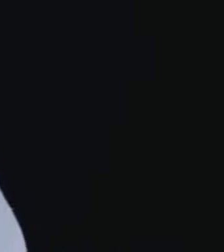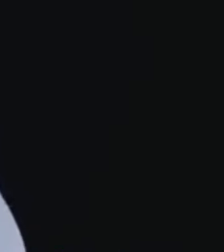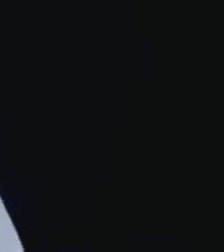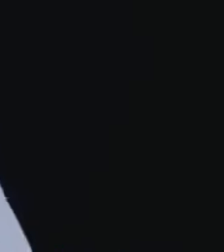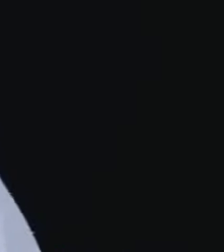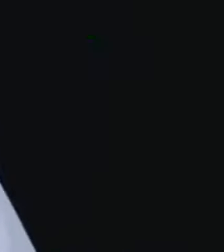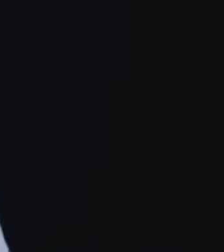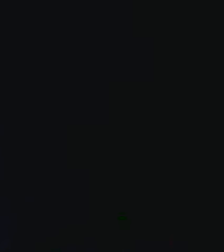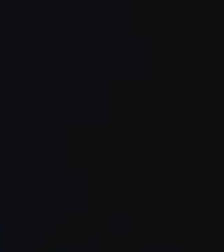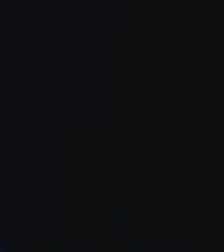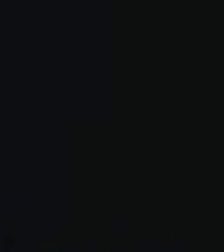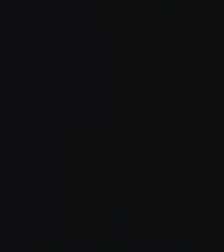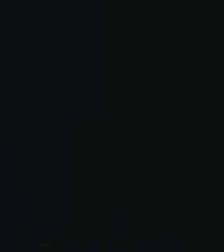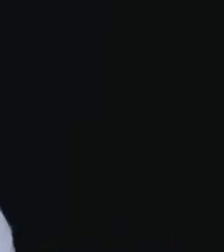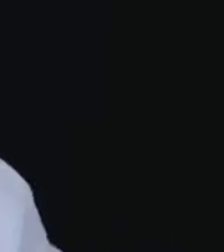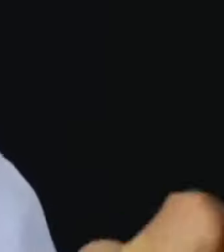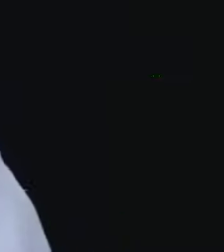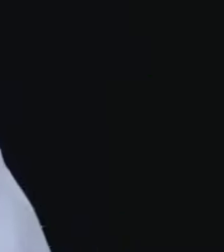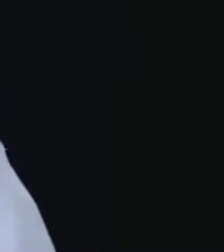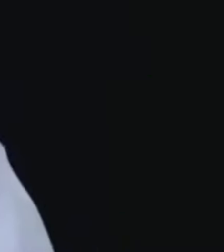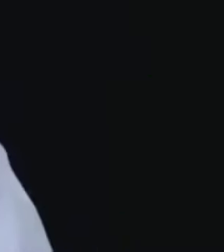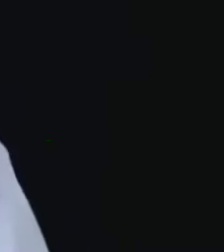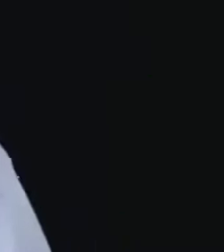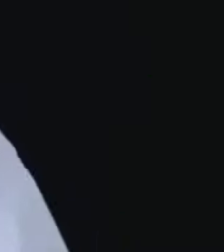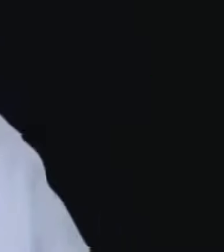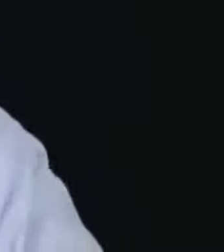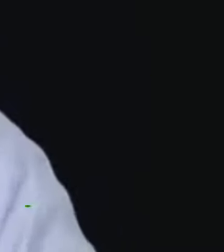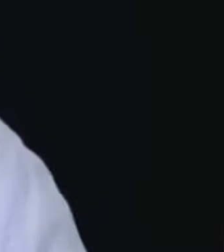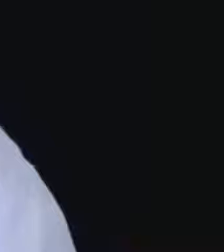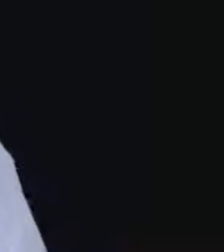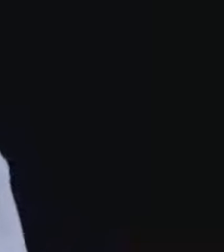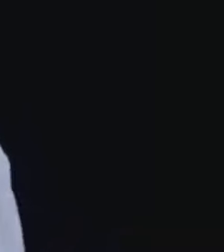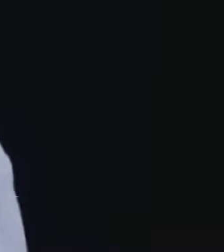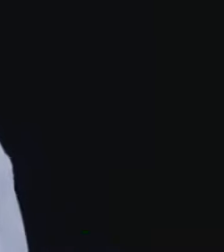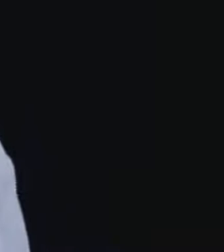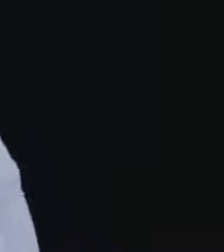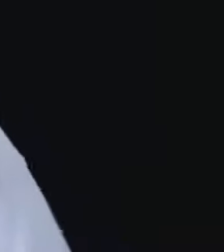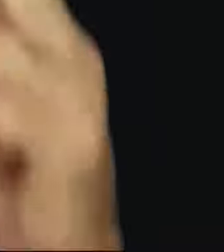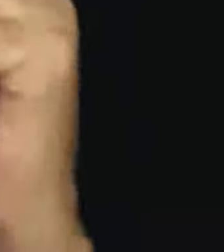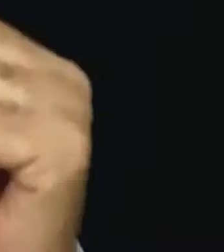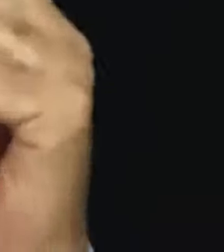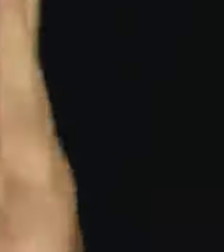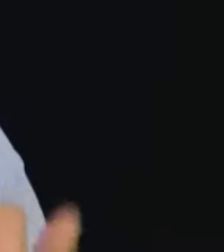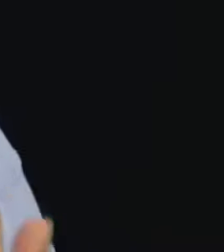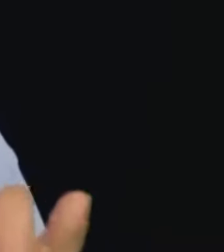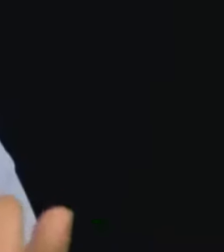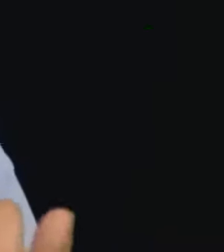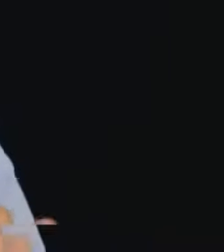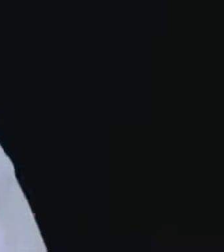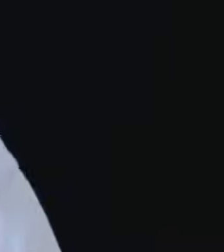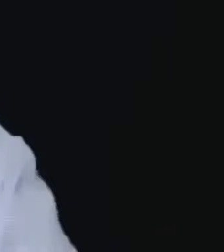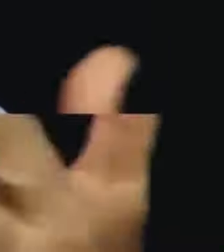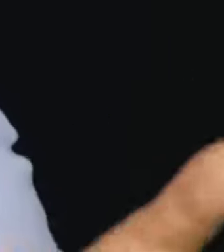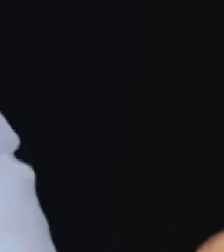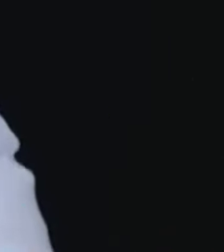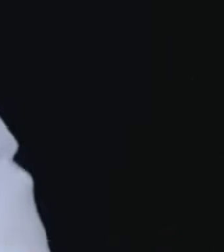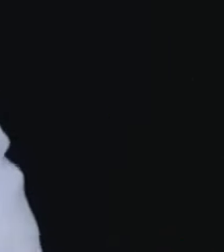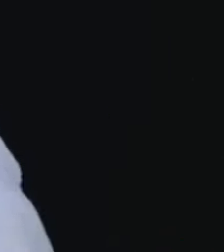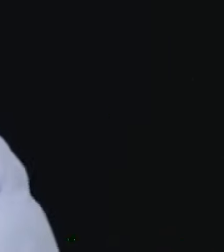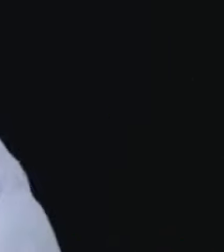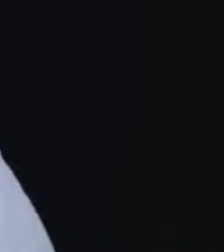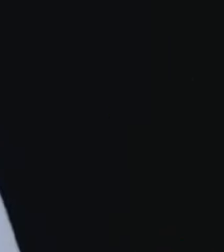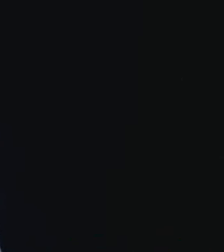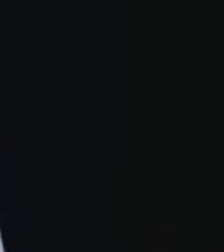de que, em terras macunaímicas, o crime é tolerado e, em última instância, de vez